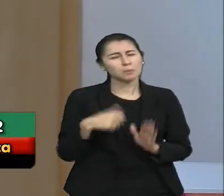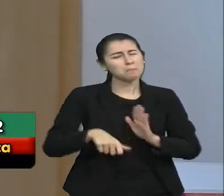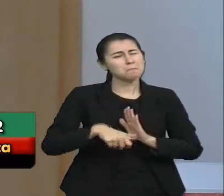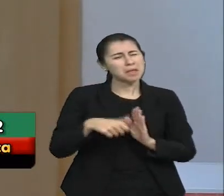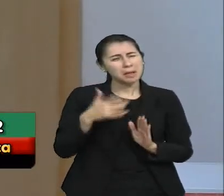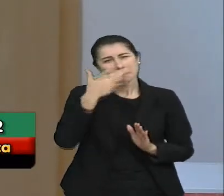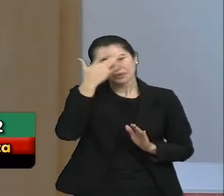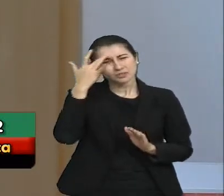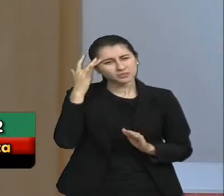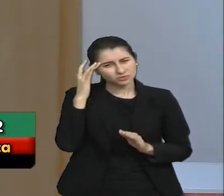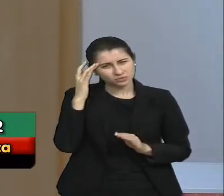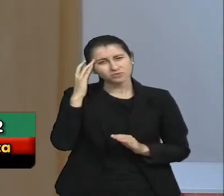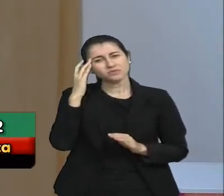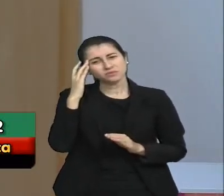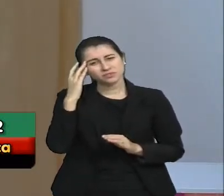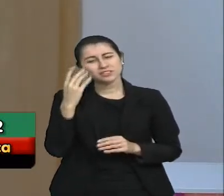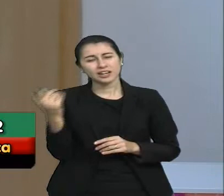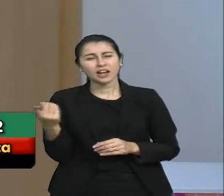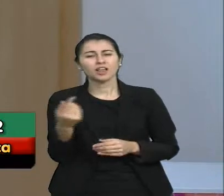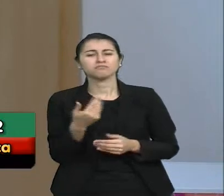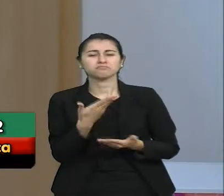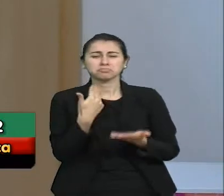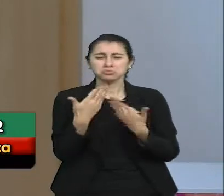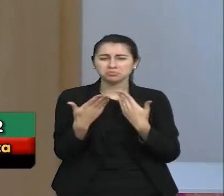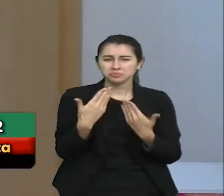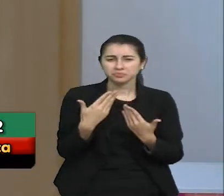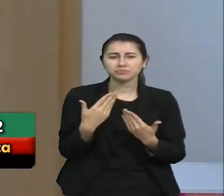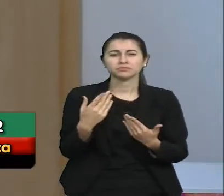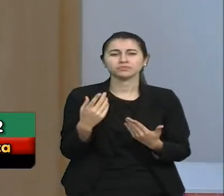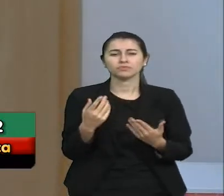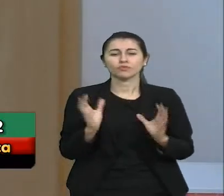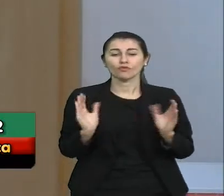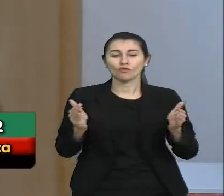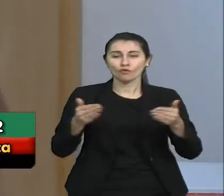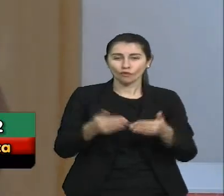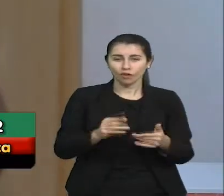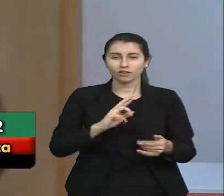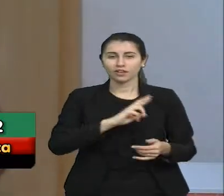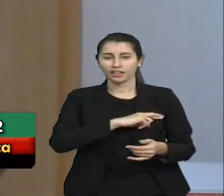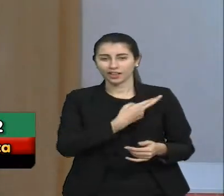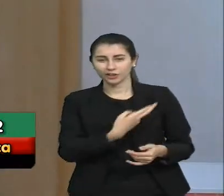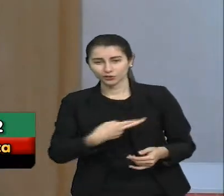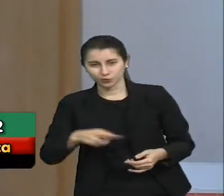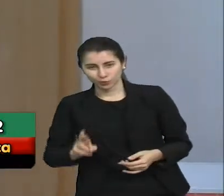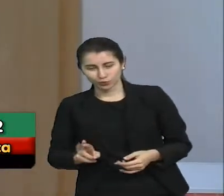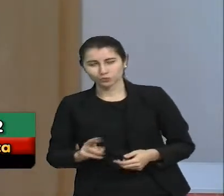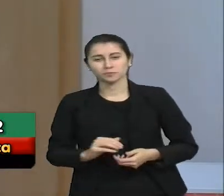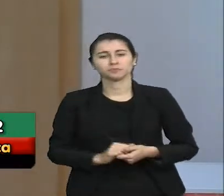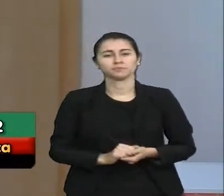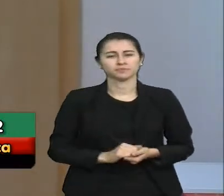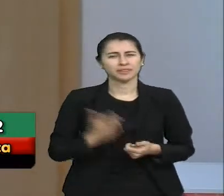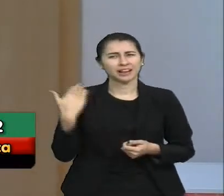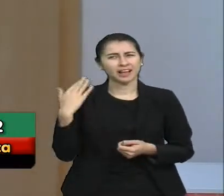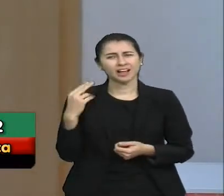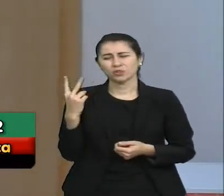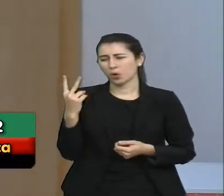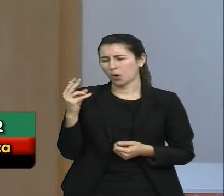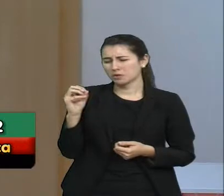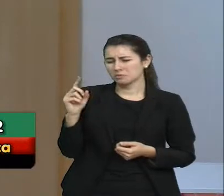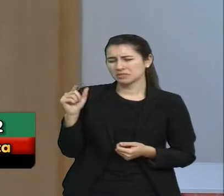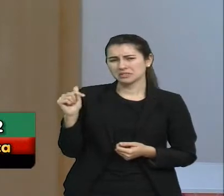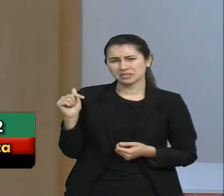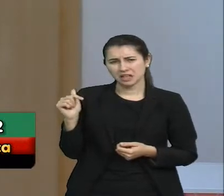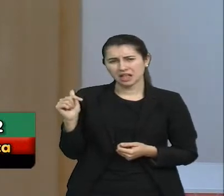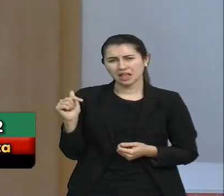de trazer o fórum interreligioso, isso em 2017, né? Junto com o Cobacho, que é meu